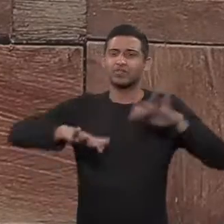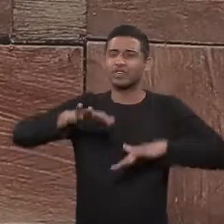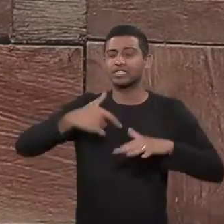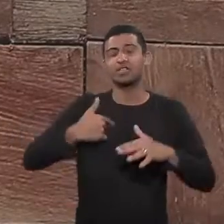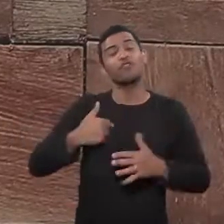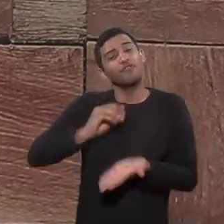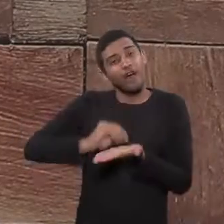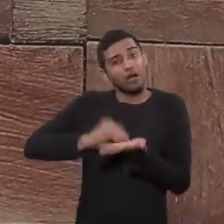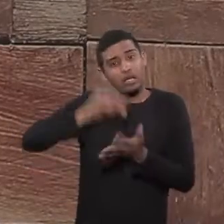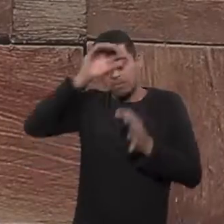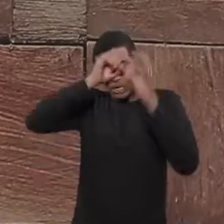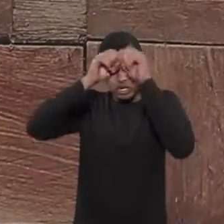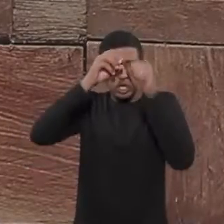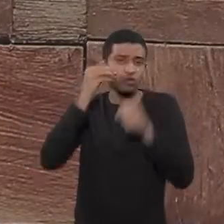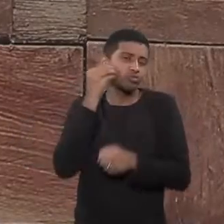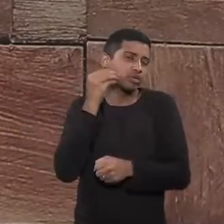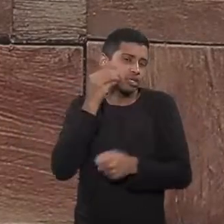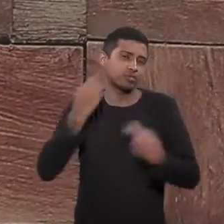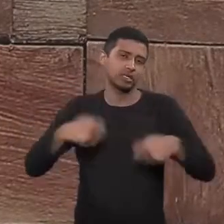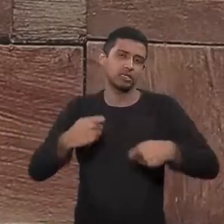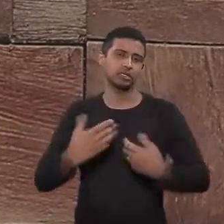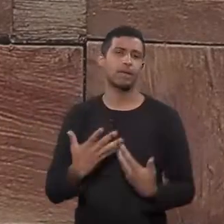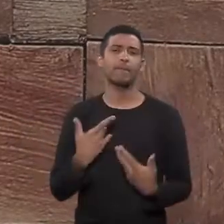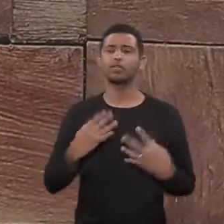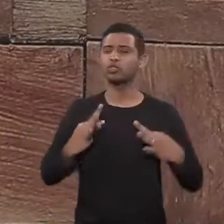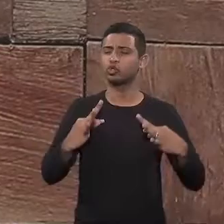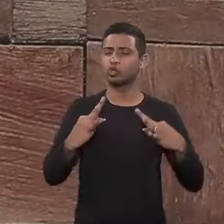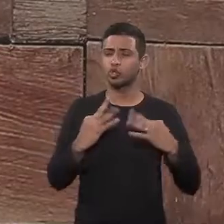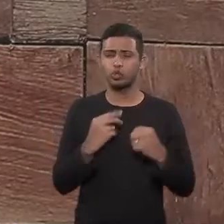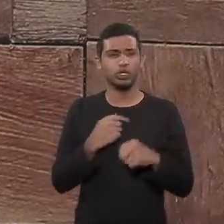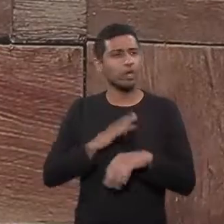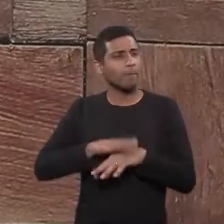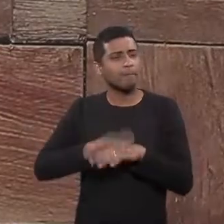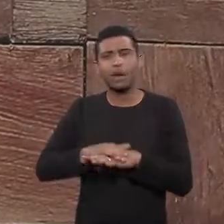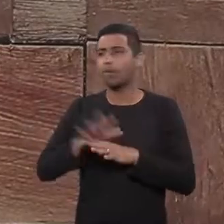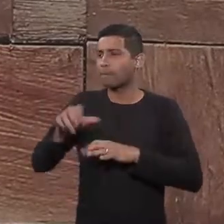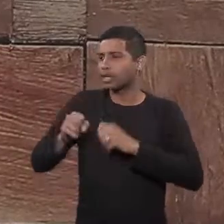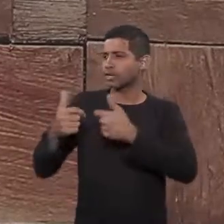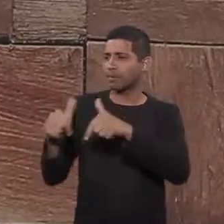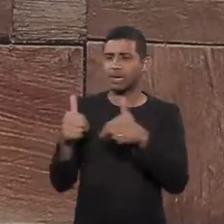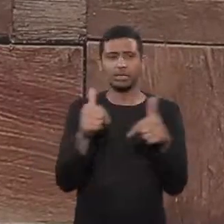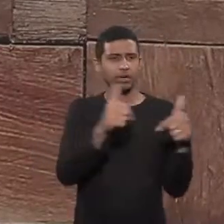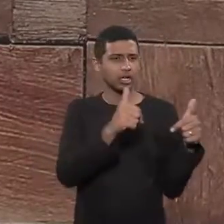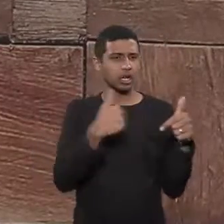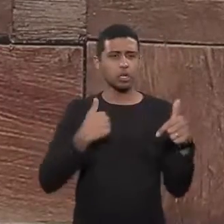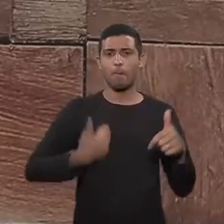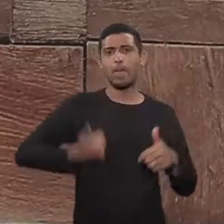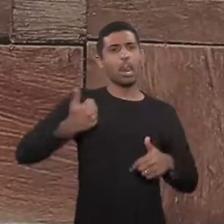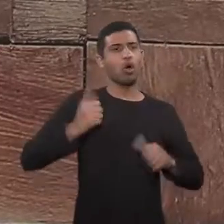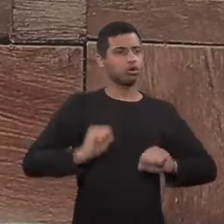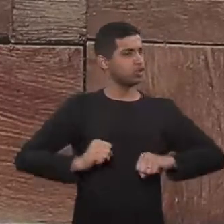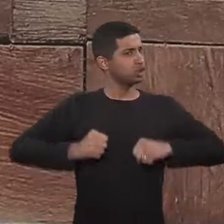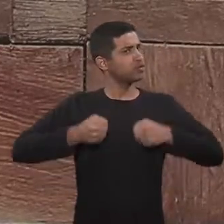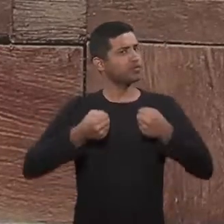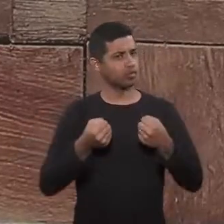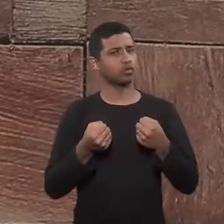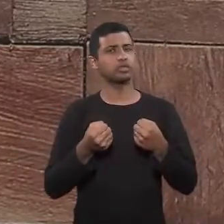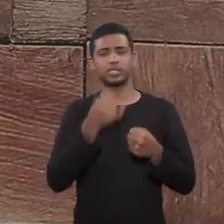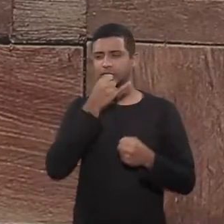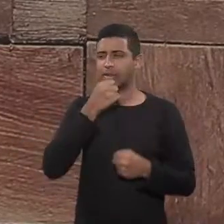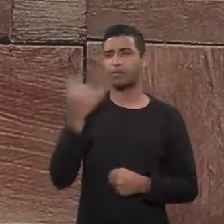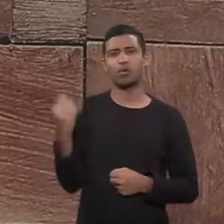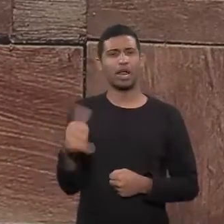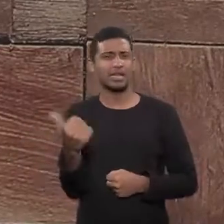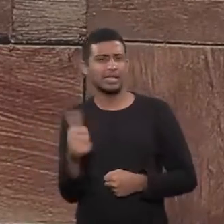de aprendizado, de experiência necessário. Mas eu acho que tudo que a gente coloca a mão para fazer deve ser com o nosso melhor, né? Melhor